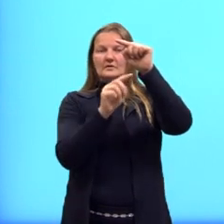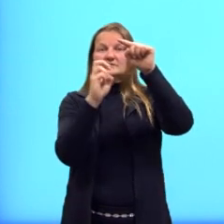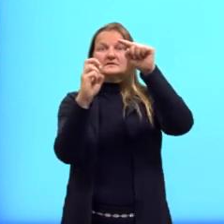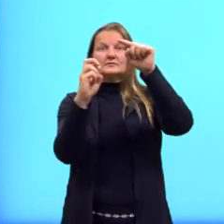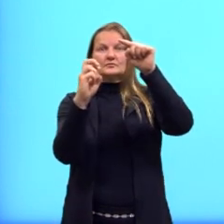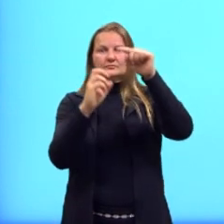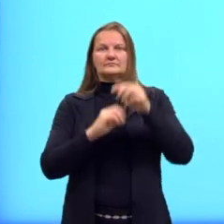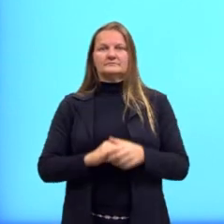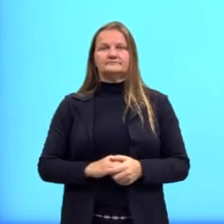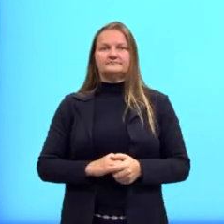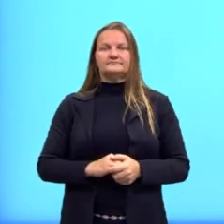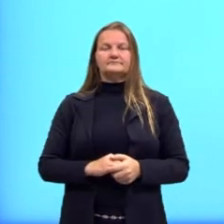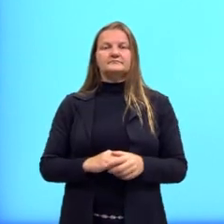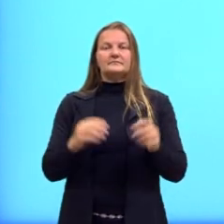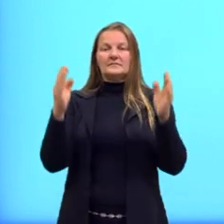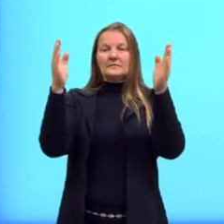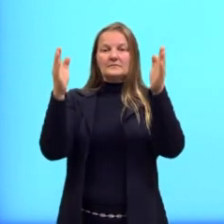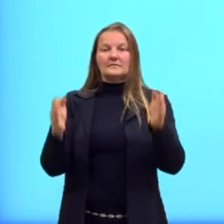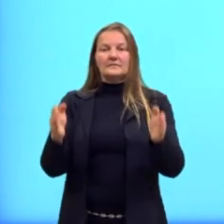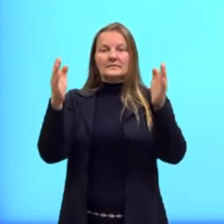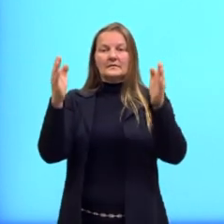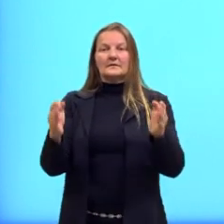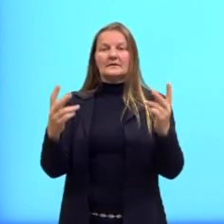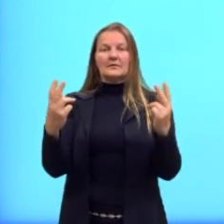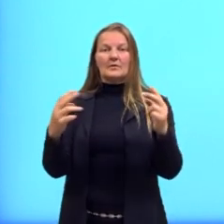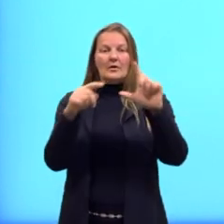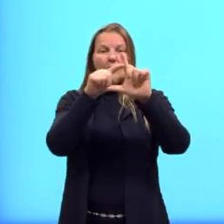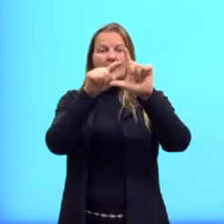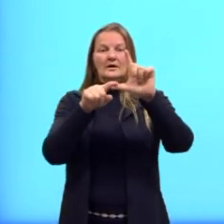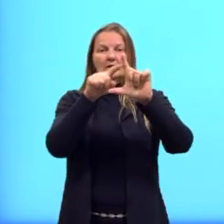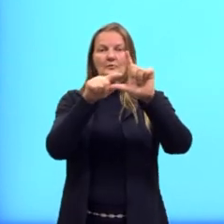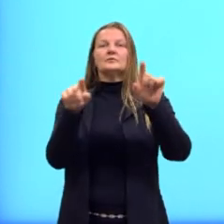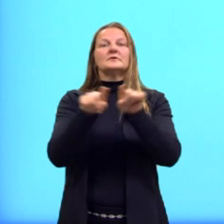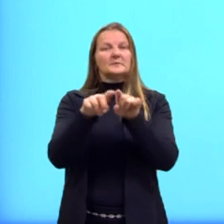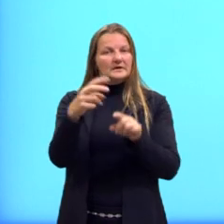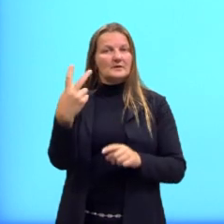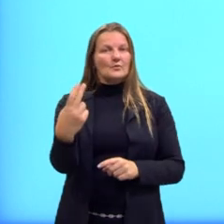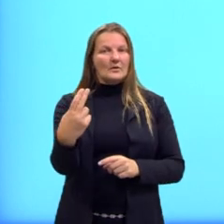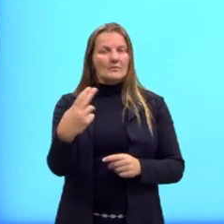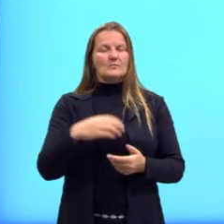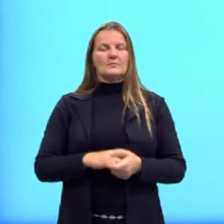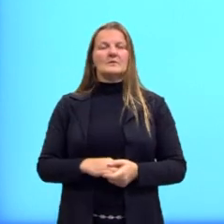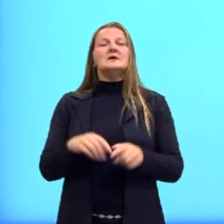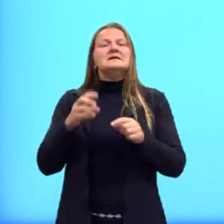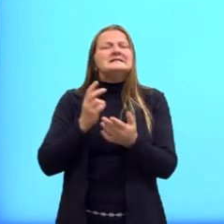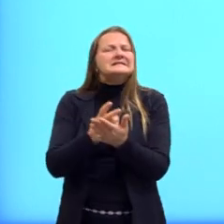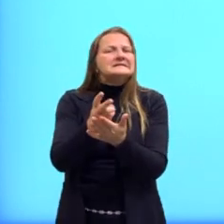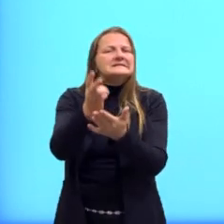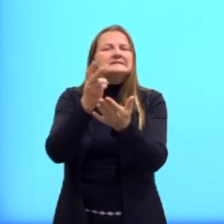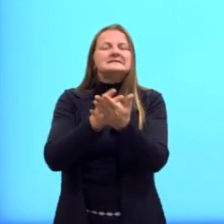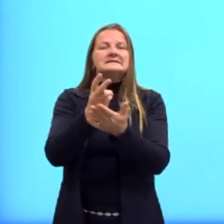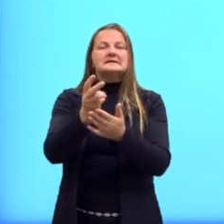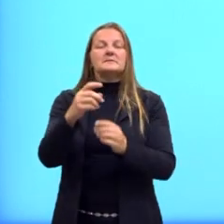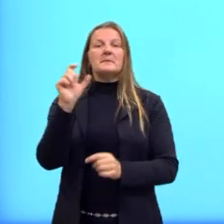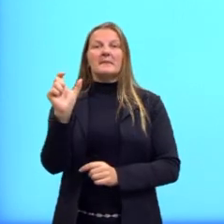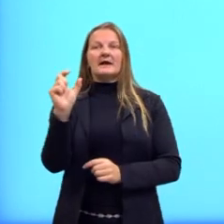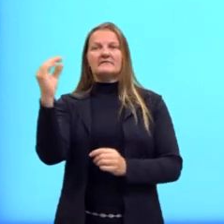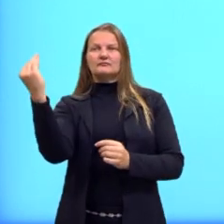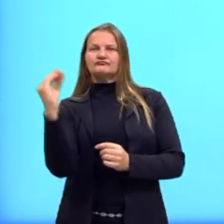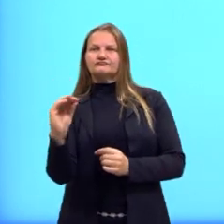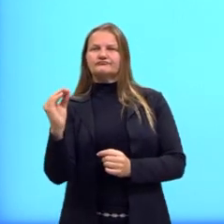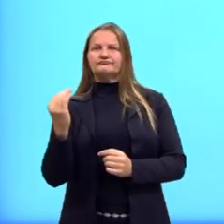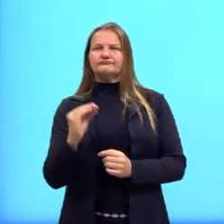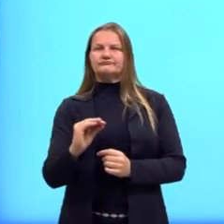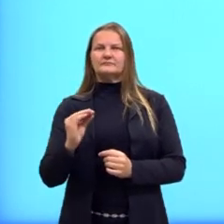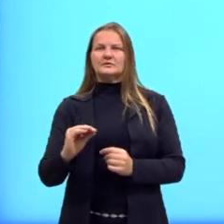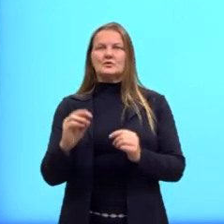possui lados de mesma medida e ângulos de mesma medida e sempre então a palavrinha né o